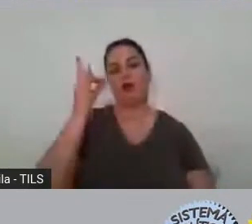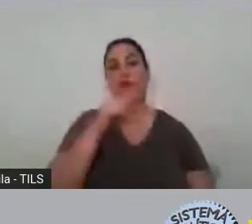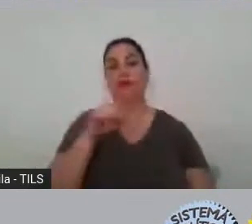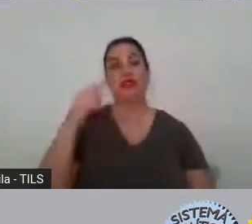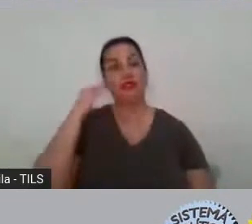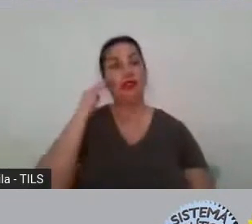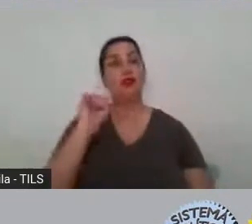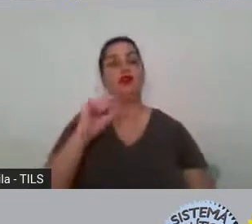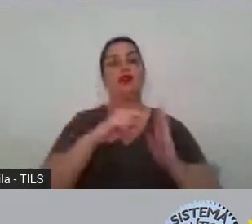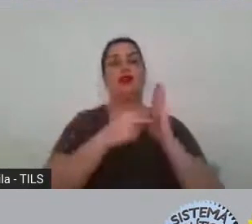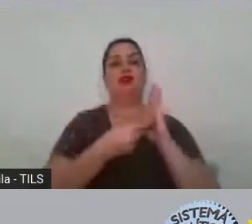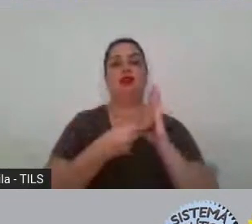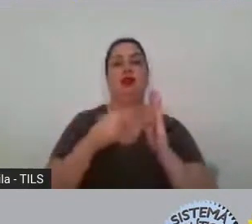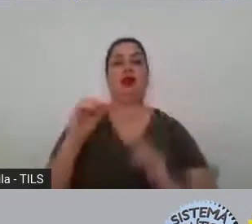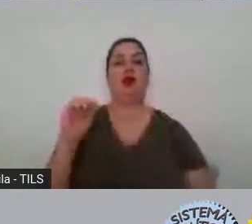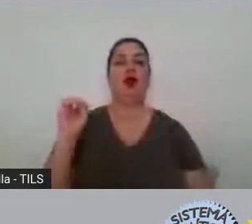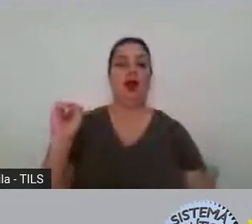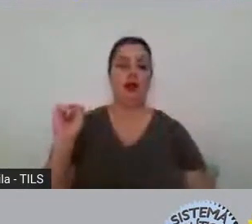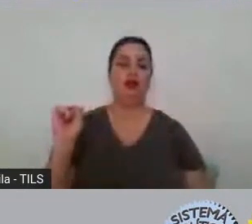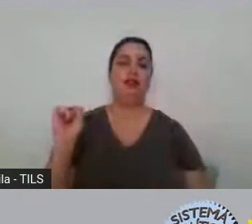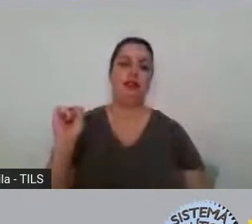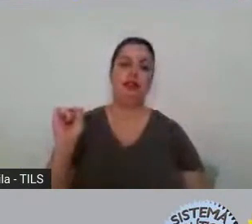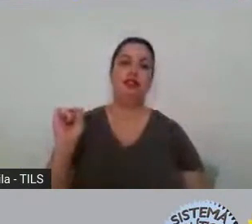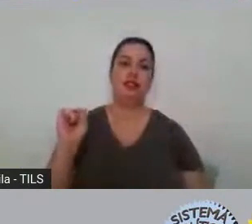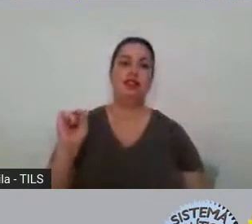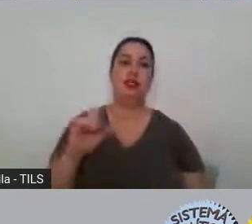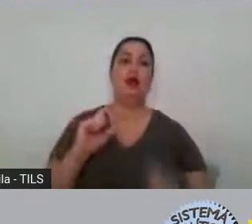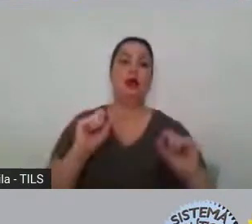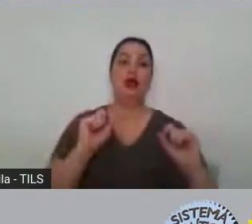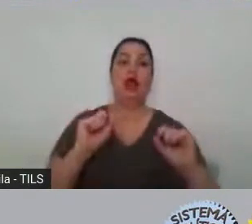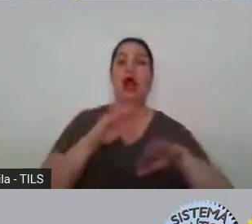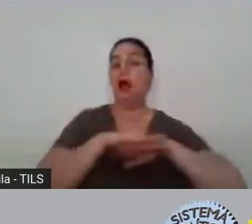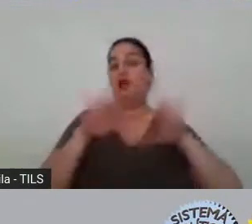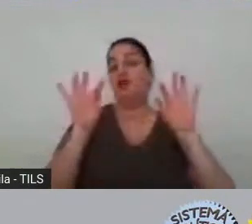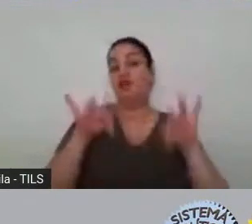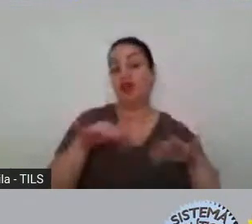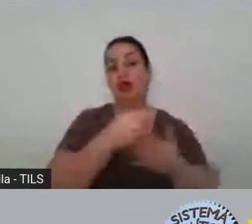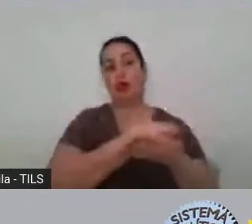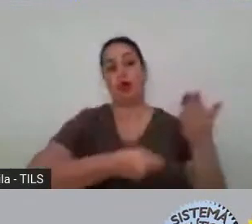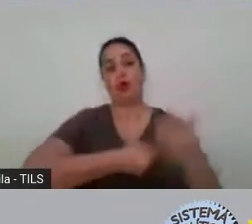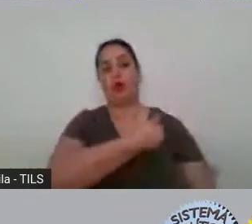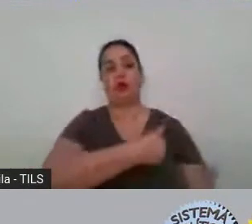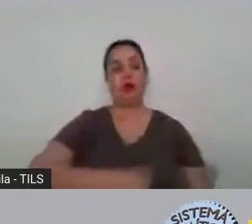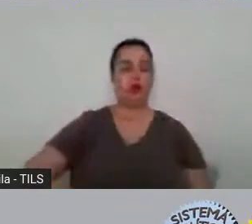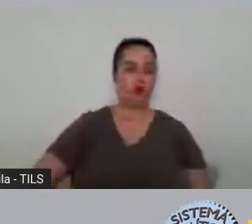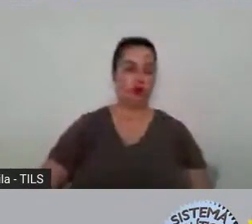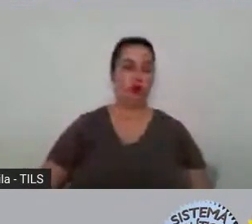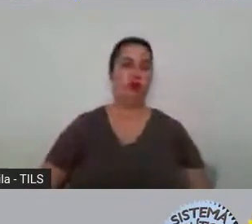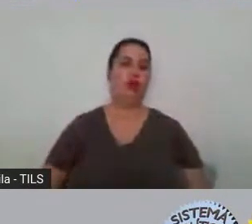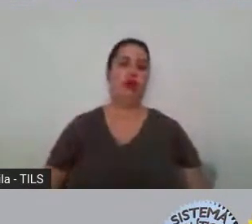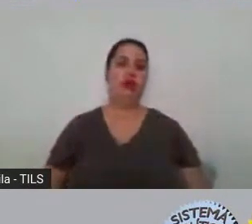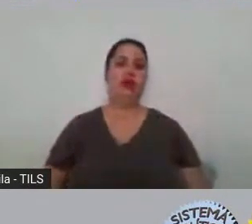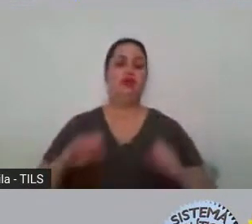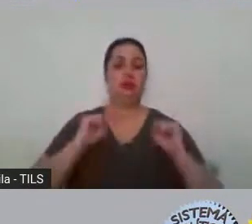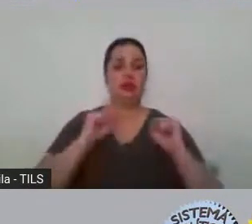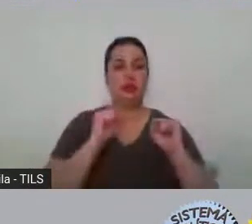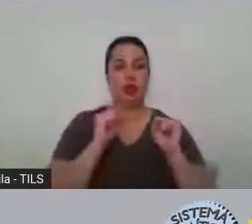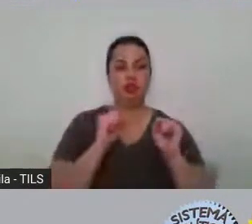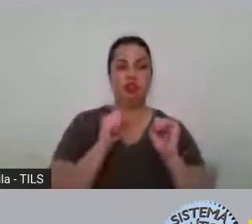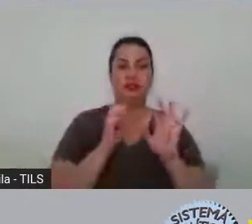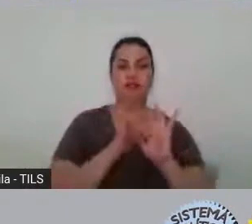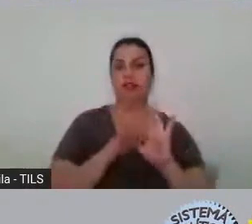concurso público e permite que cada deputado ou cada parlamentar tenha, na sua